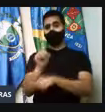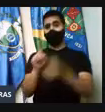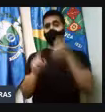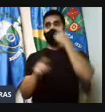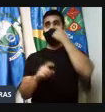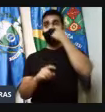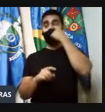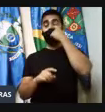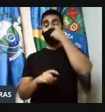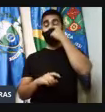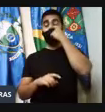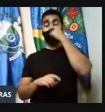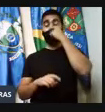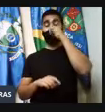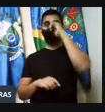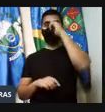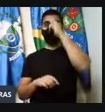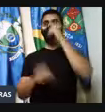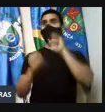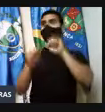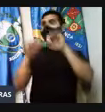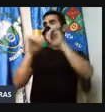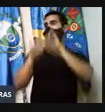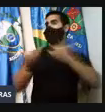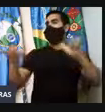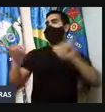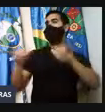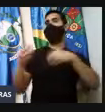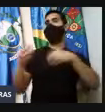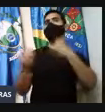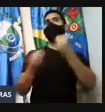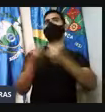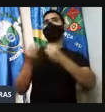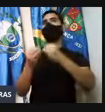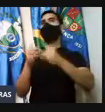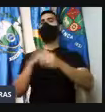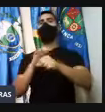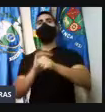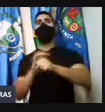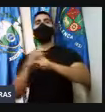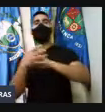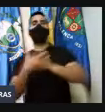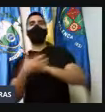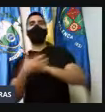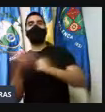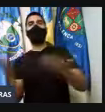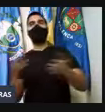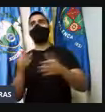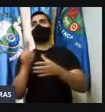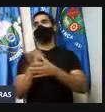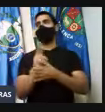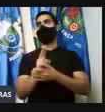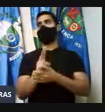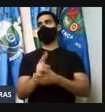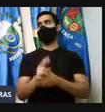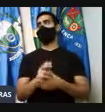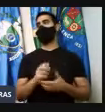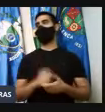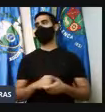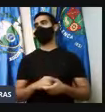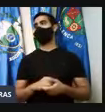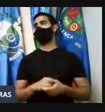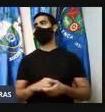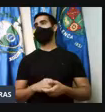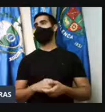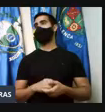nos informar sobre a real situação da pandemia na nossa cidade. Então, eu gostaria que Vossa Excelência colocasse